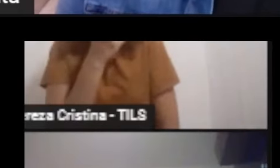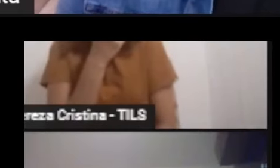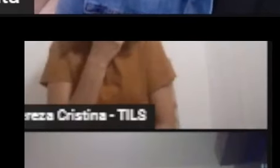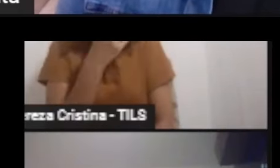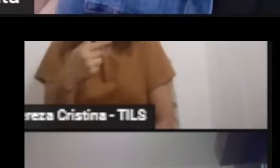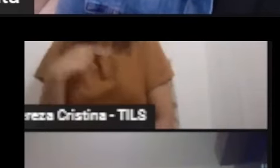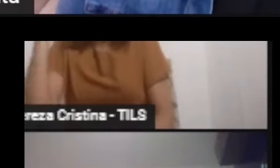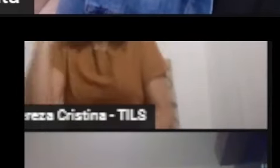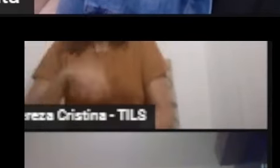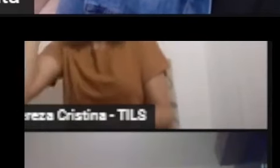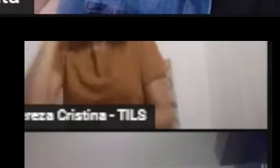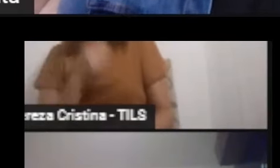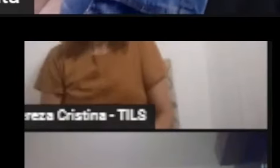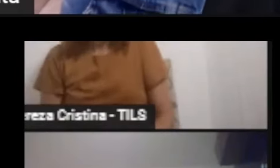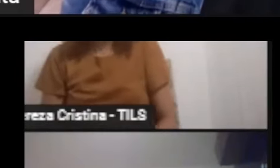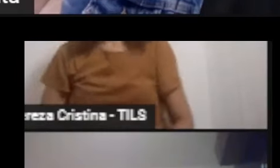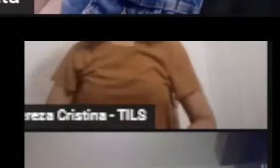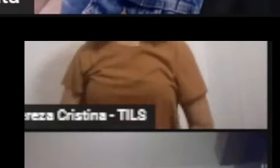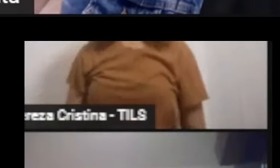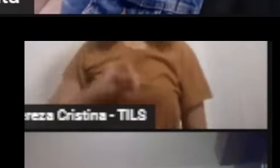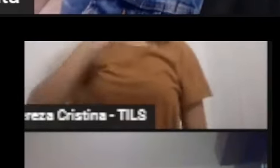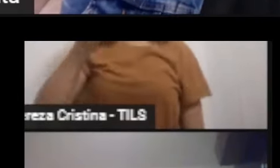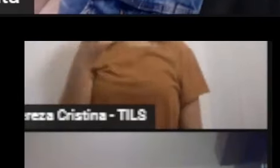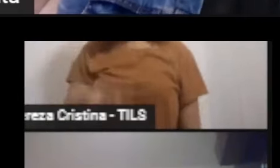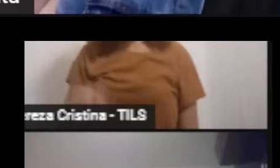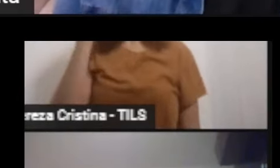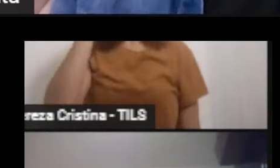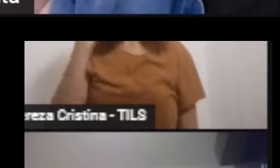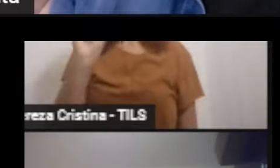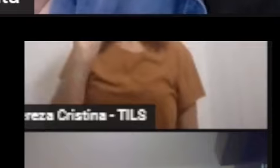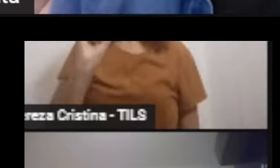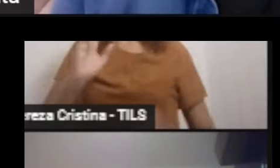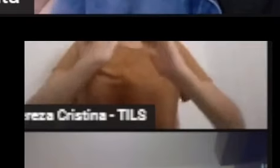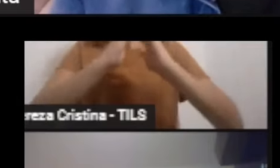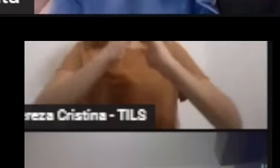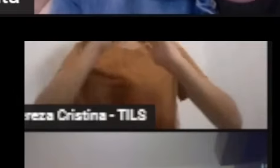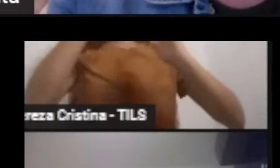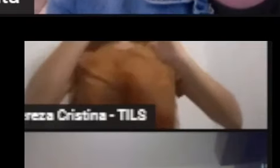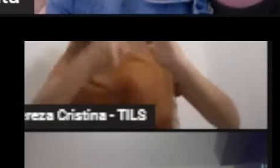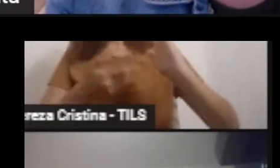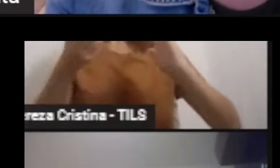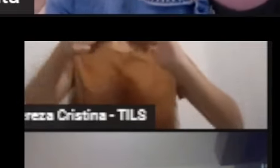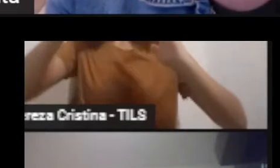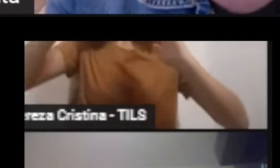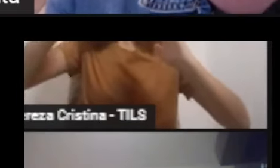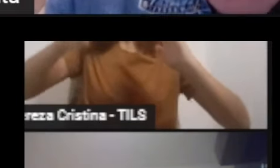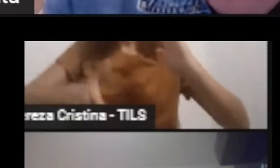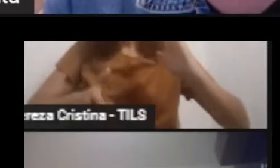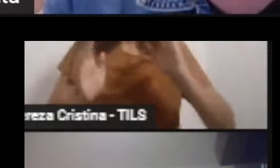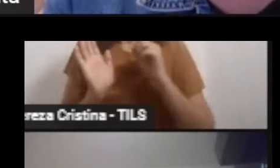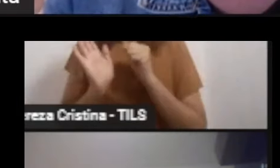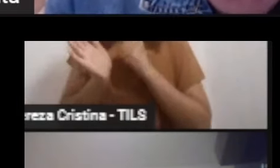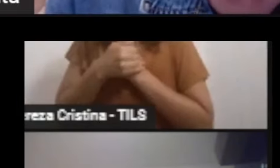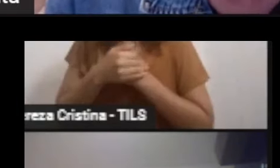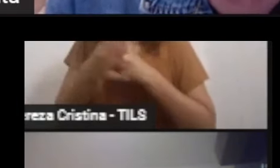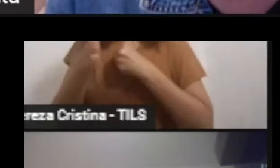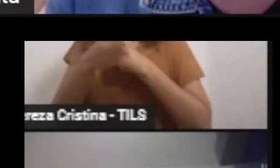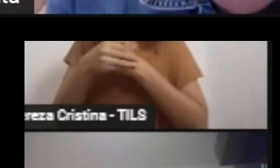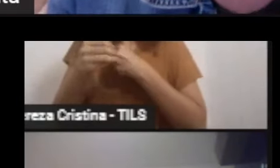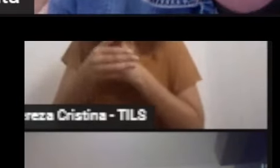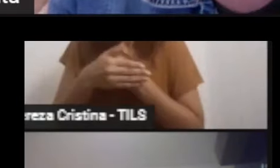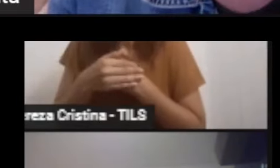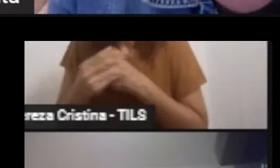João sabe que casa é para ser lar. Deve ser um lugar de proteção, onde a gente